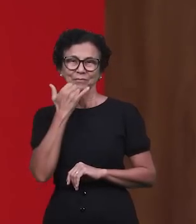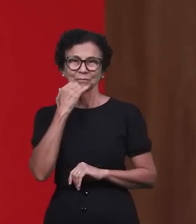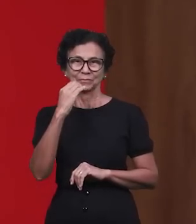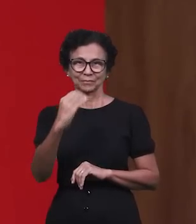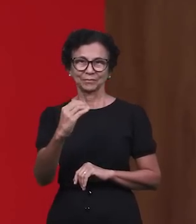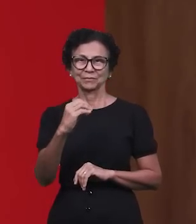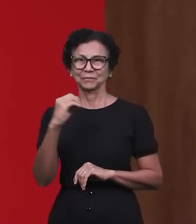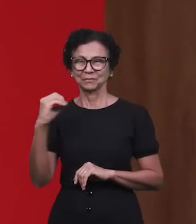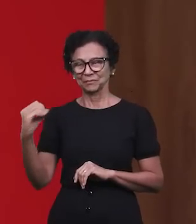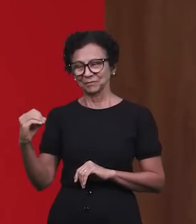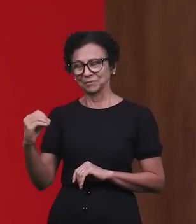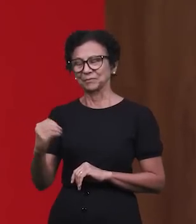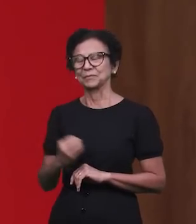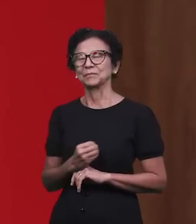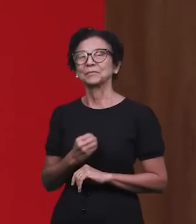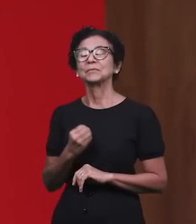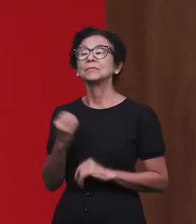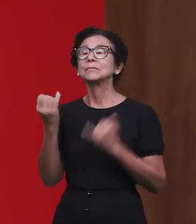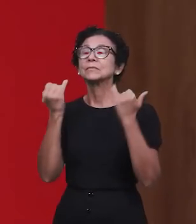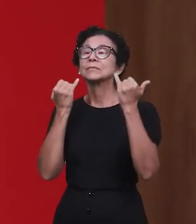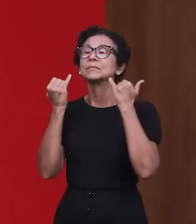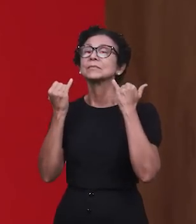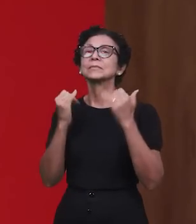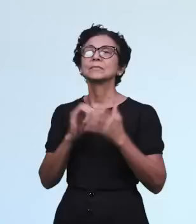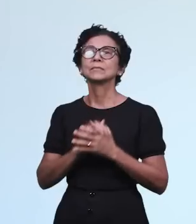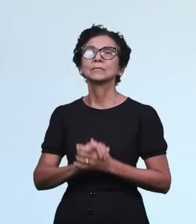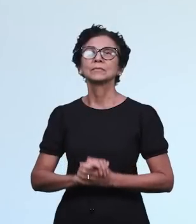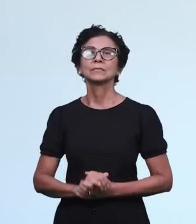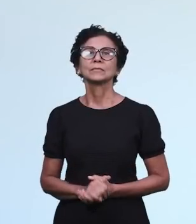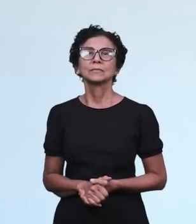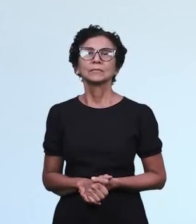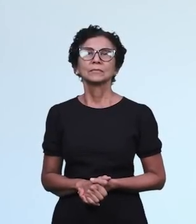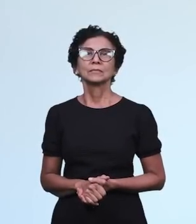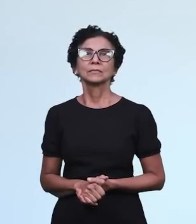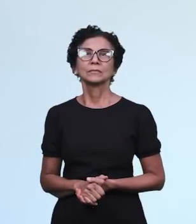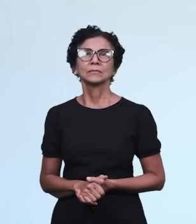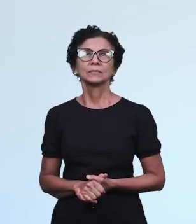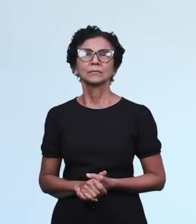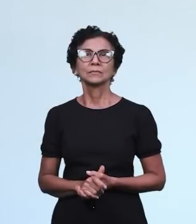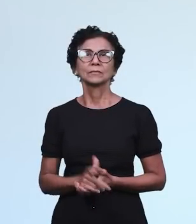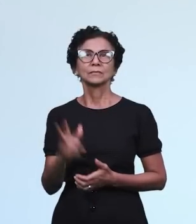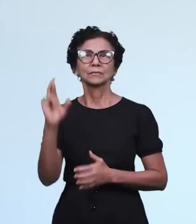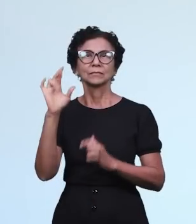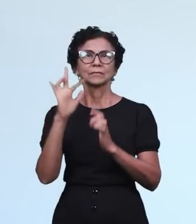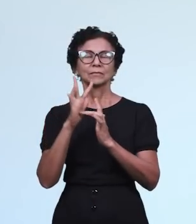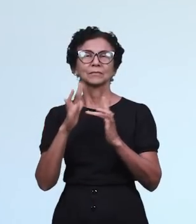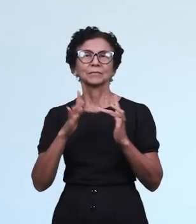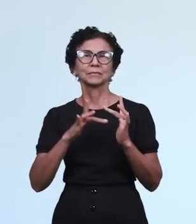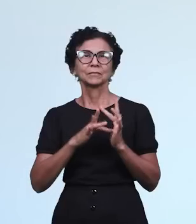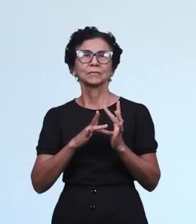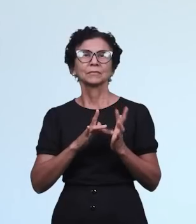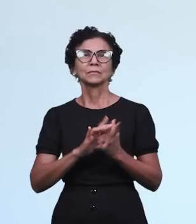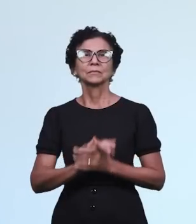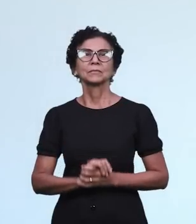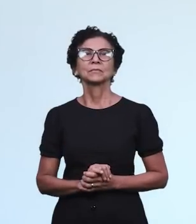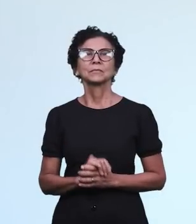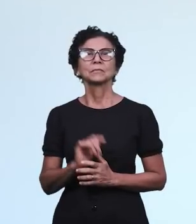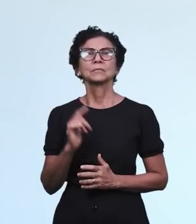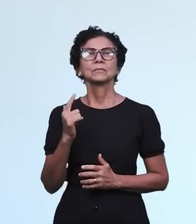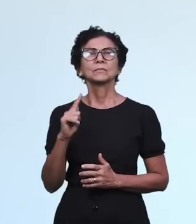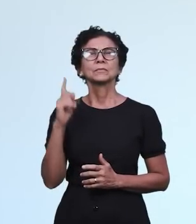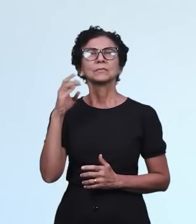que está acontecendo aí na região Centro-Oeste. Conta pra gente aqui. A paz do Senhor Jesus, irmão Jorge. Em Goiás, seguimos